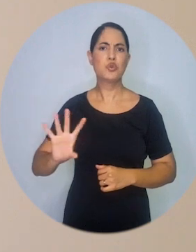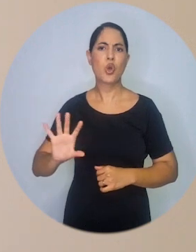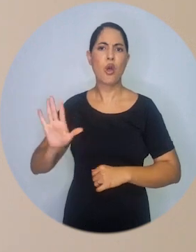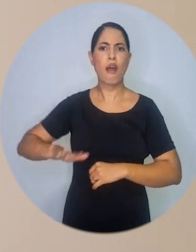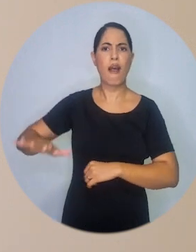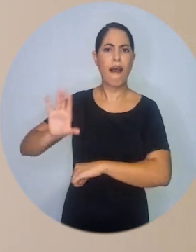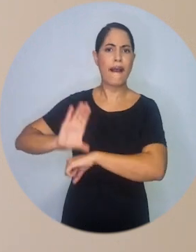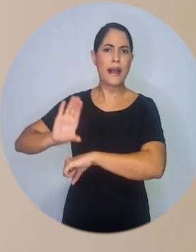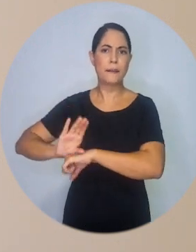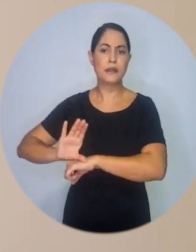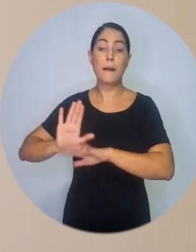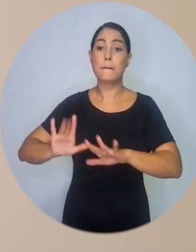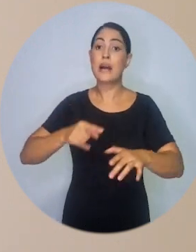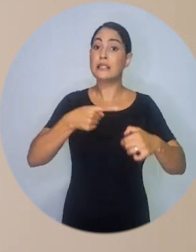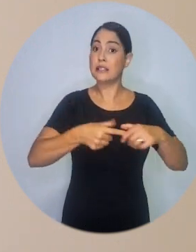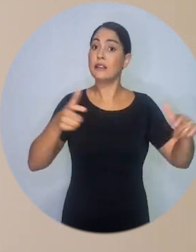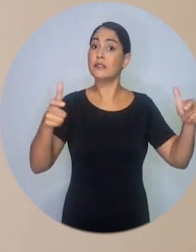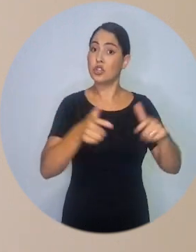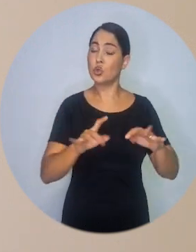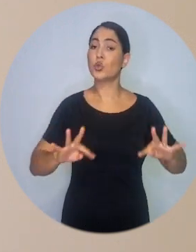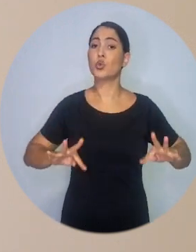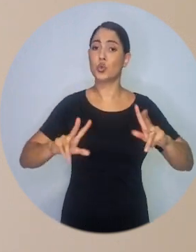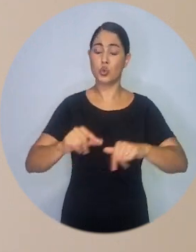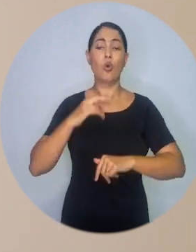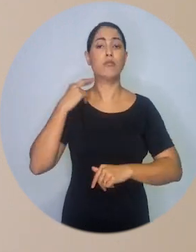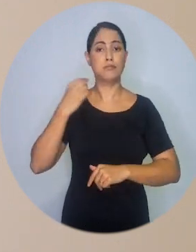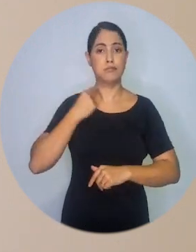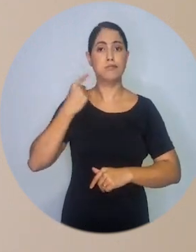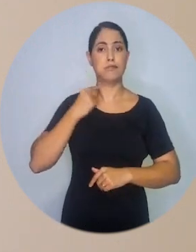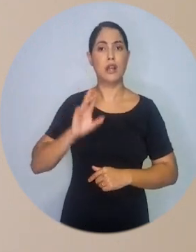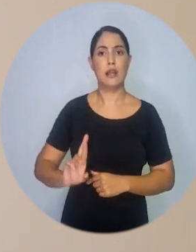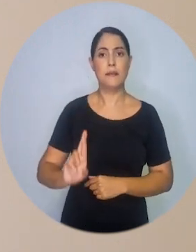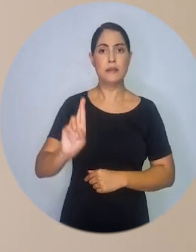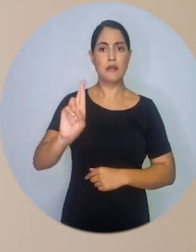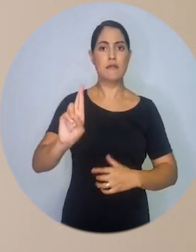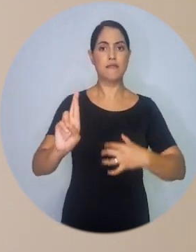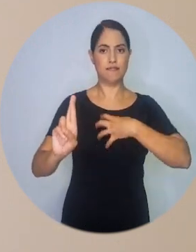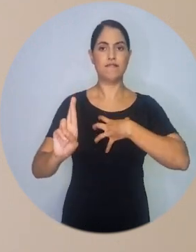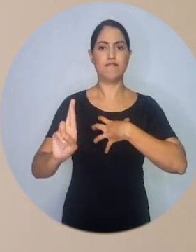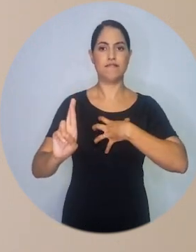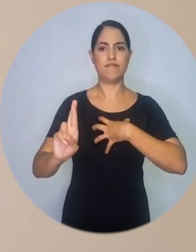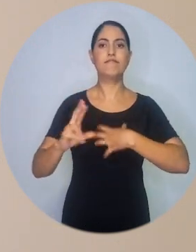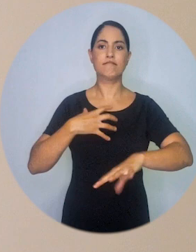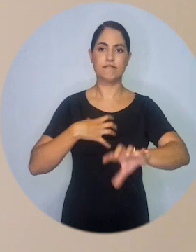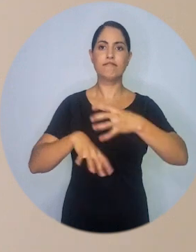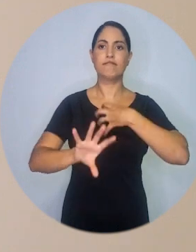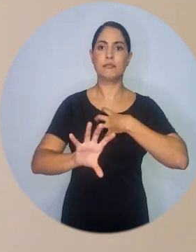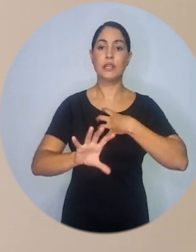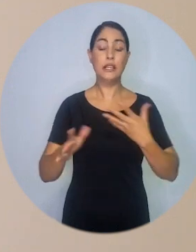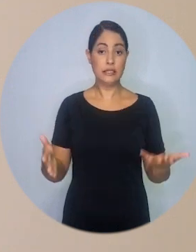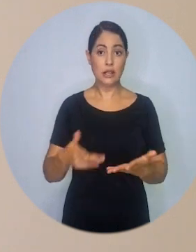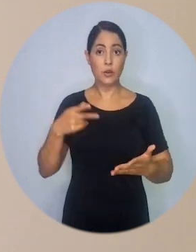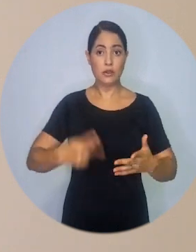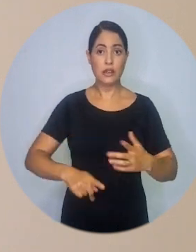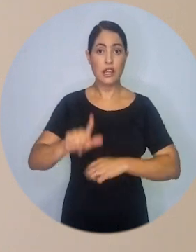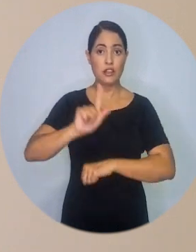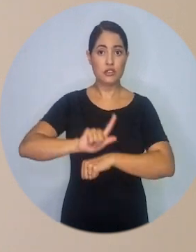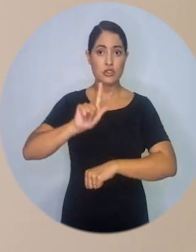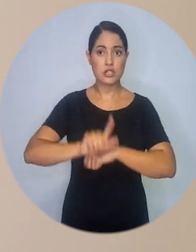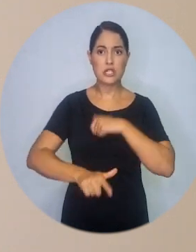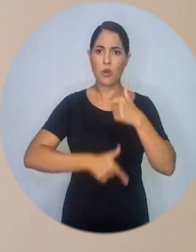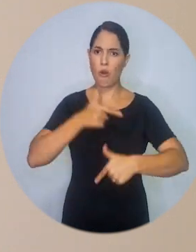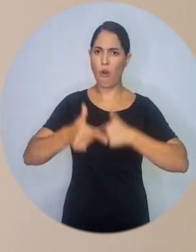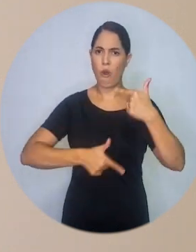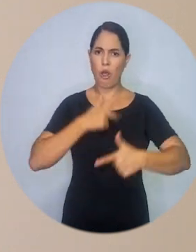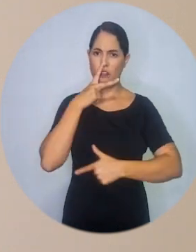capitais, e para que advogados e advogadas se sintam representados e ouvidos. Nesta gestão, esse trabalho ganhou ainda